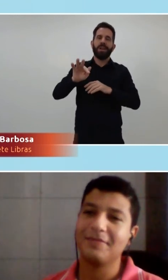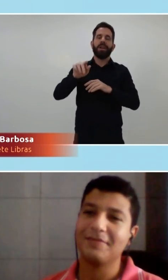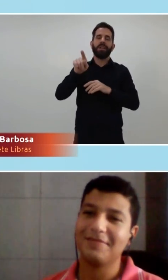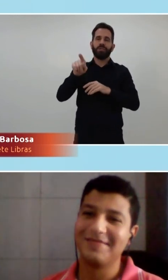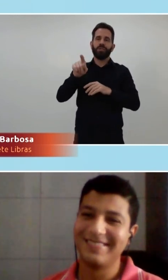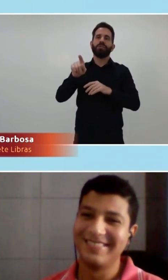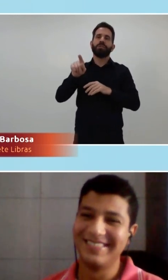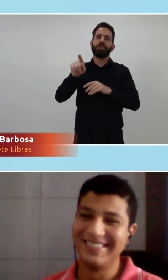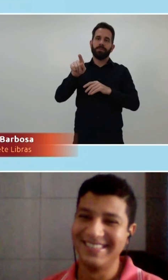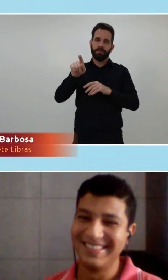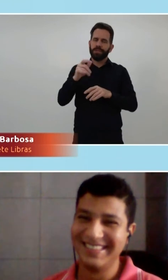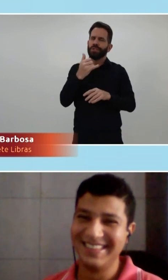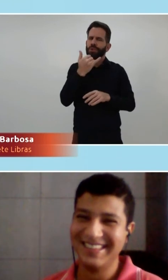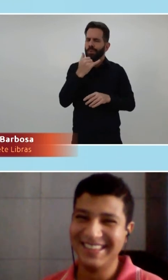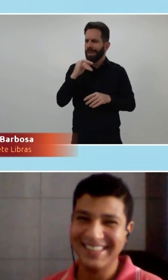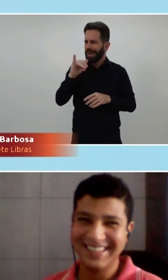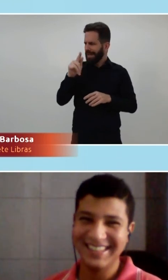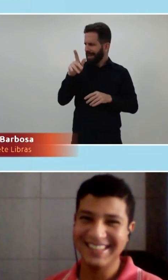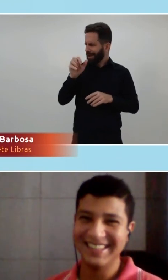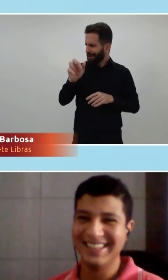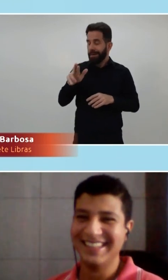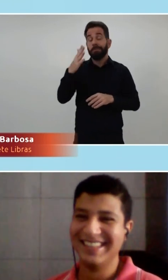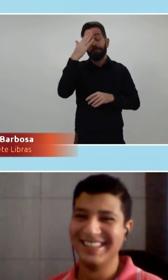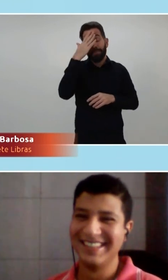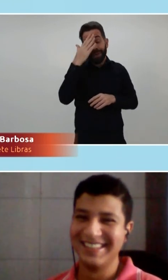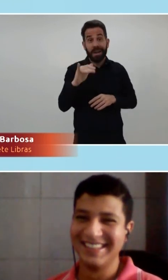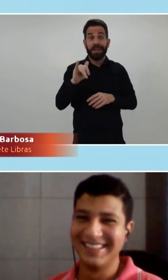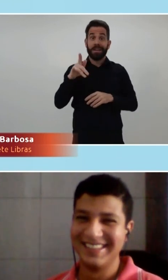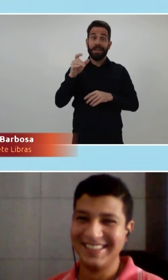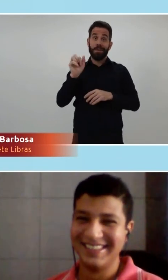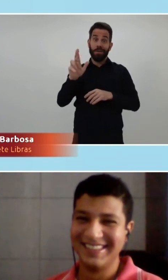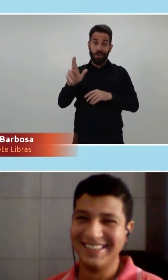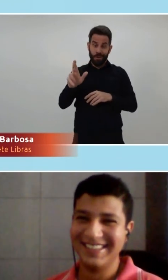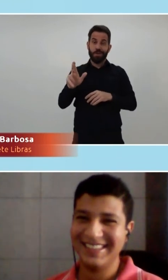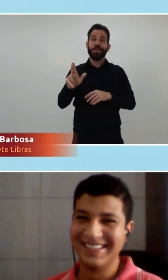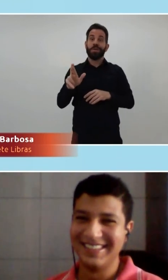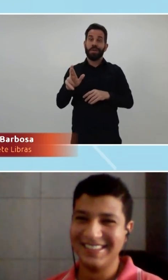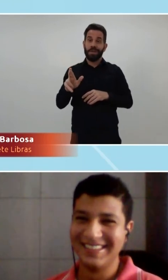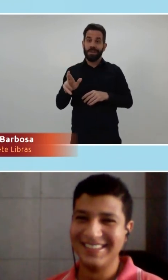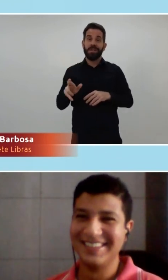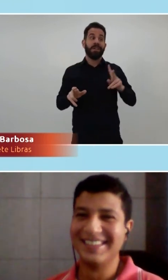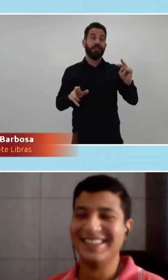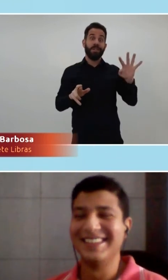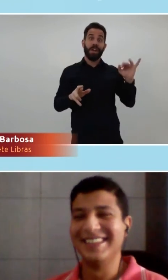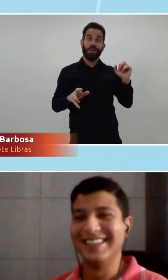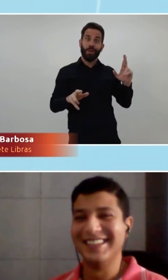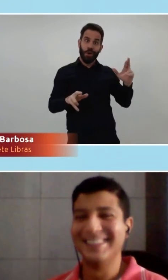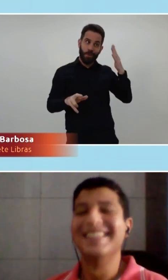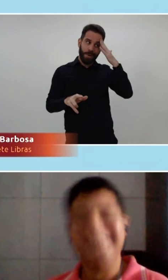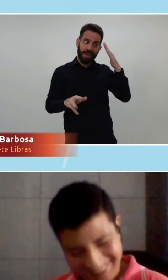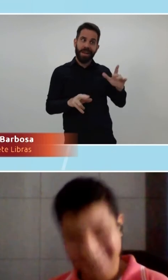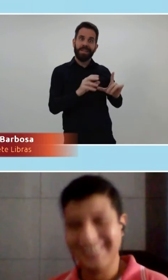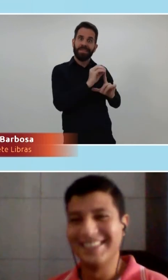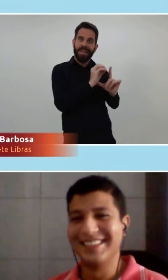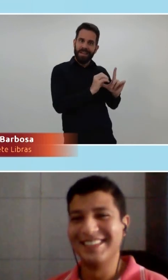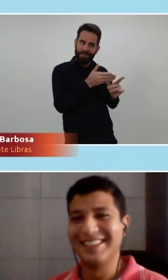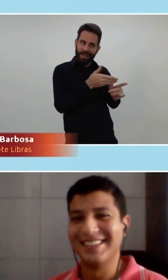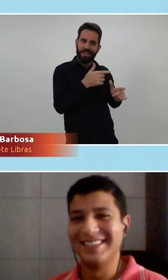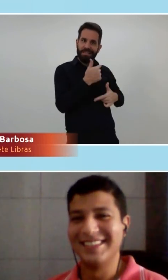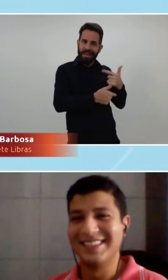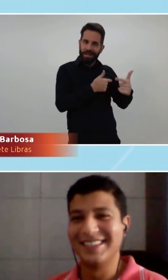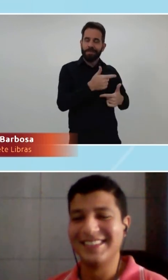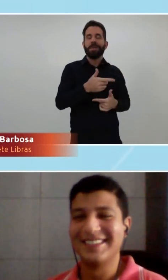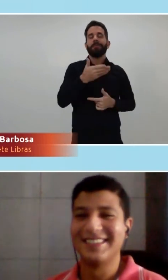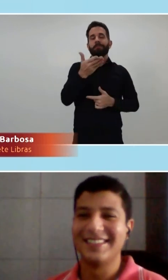Igor, Vitor, por que eu falei Vitor? Vitor é nosso estagiário que fez a produção de hoje. Obrigada, Vitor, que está na TV. Obrigada, Igor. Obrigada, professor